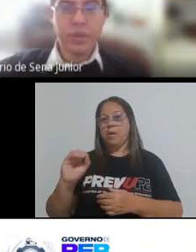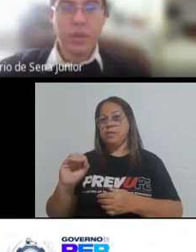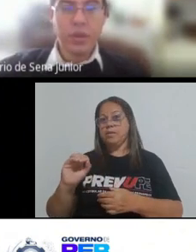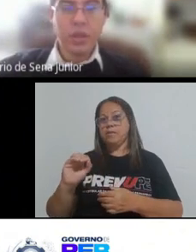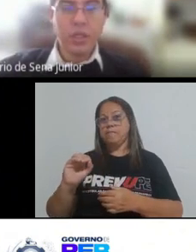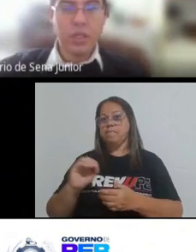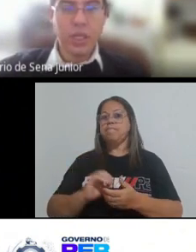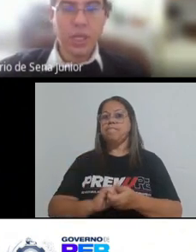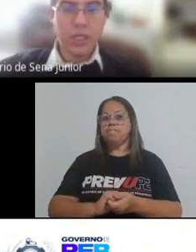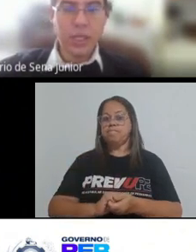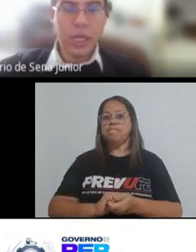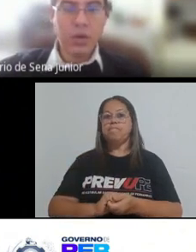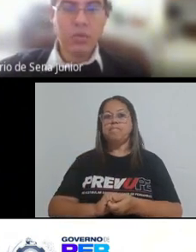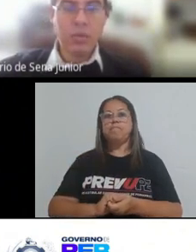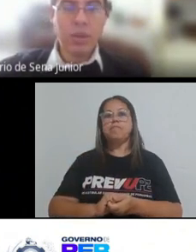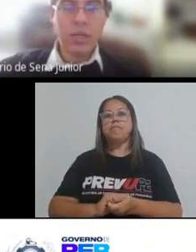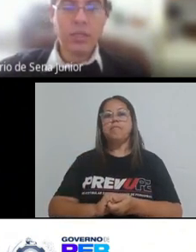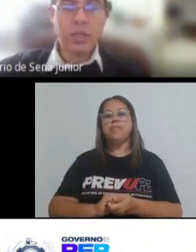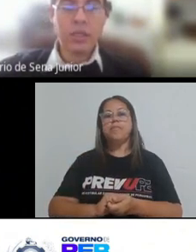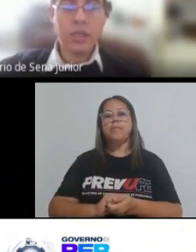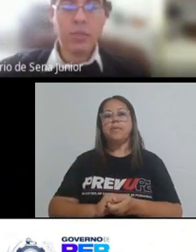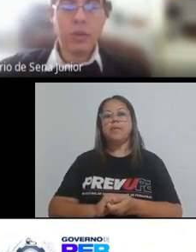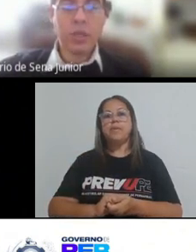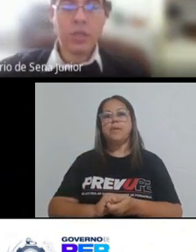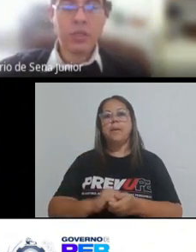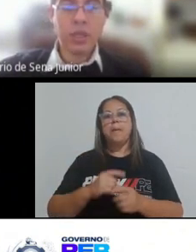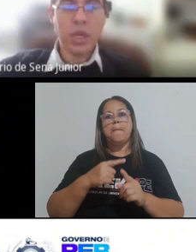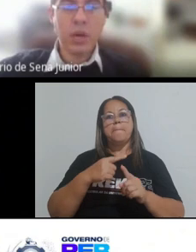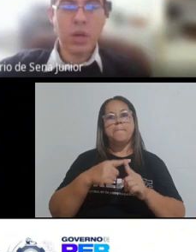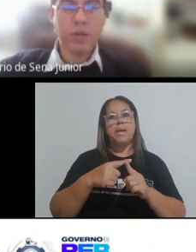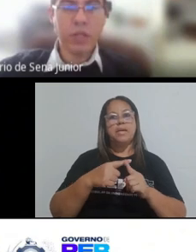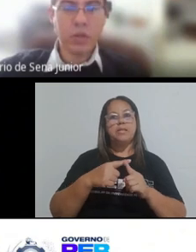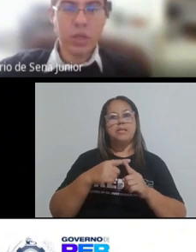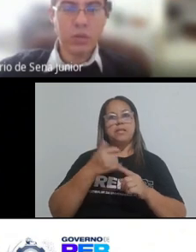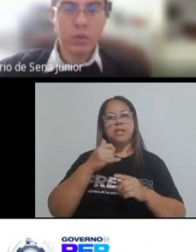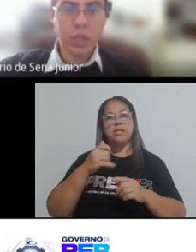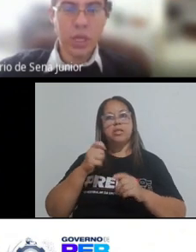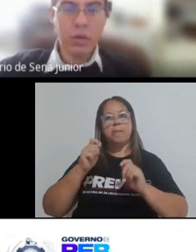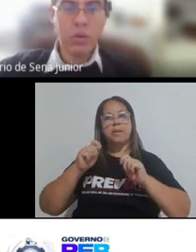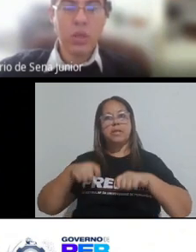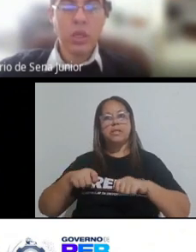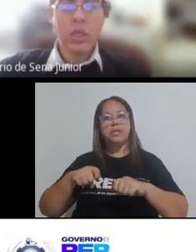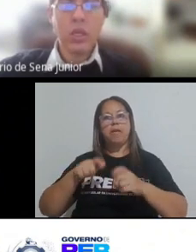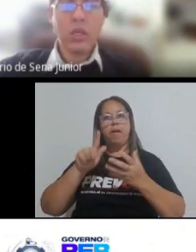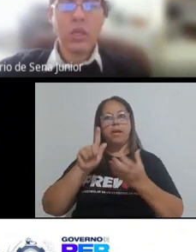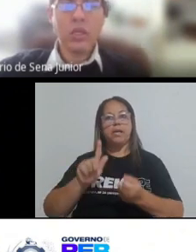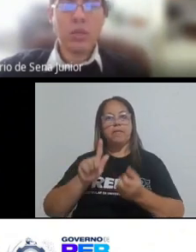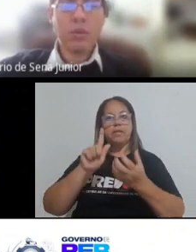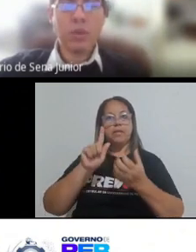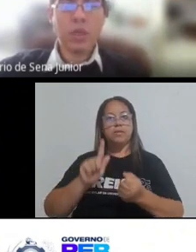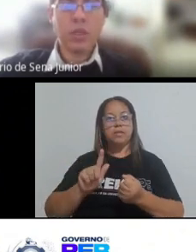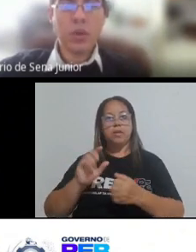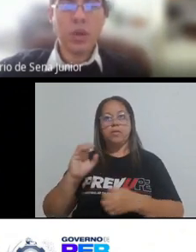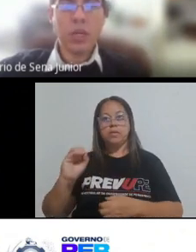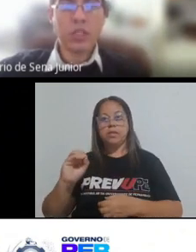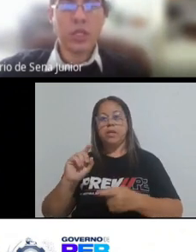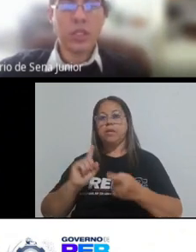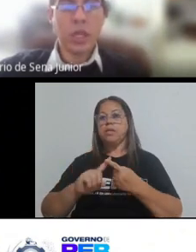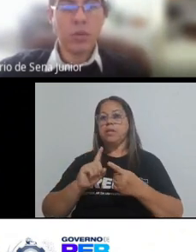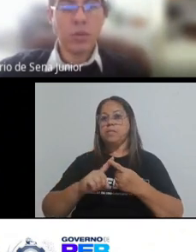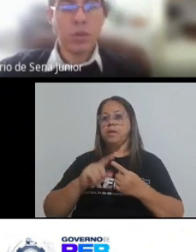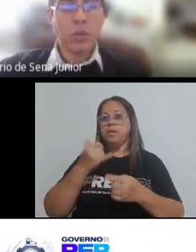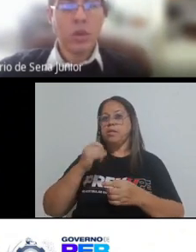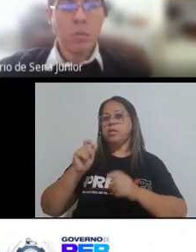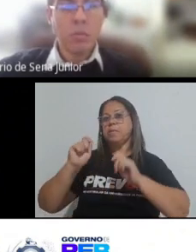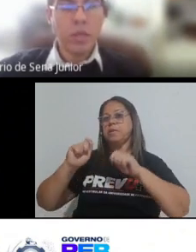A energia cênica 0 mais energia potencial gravitacional 0 e energia potencial elástica